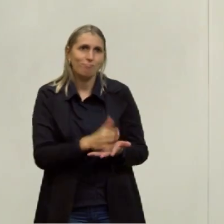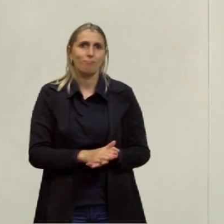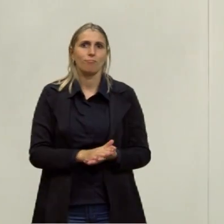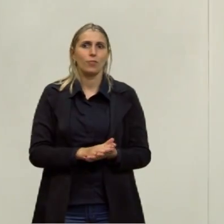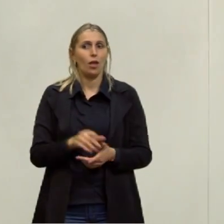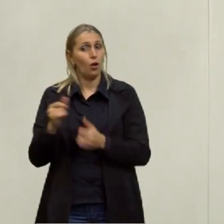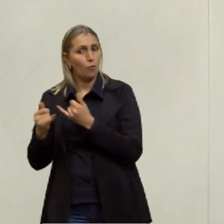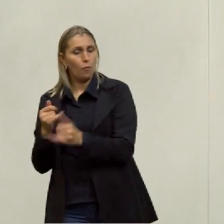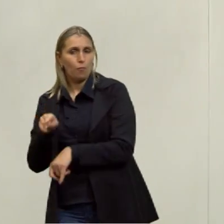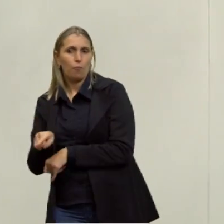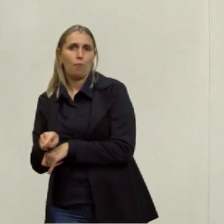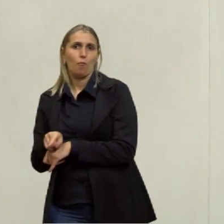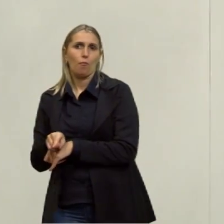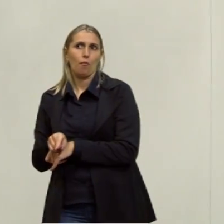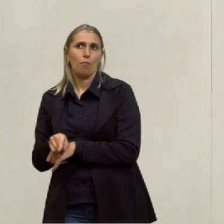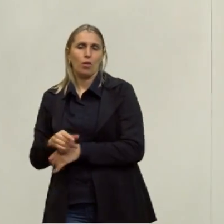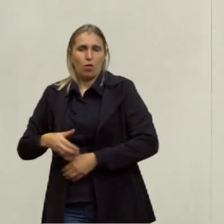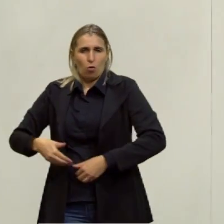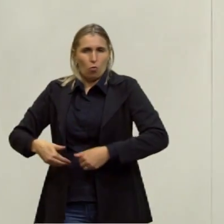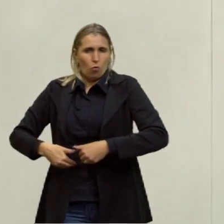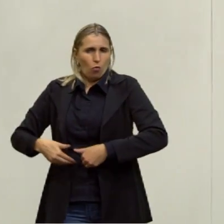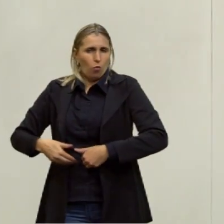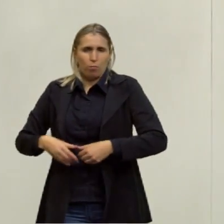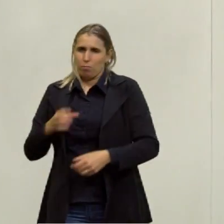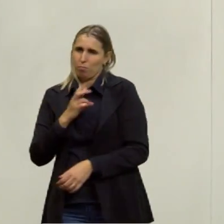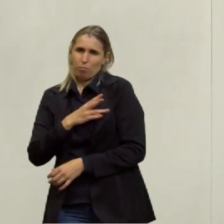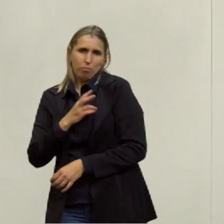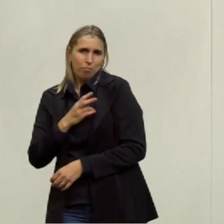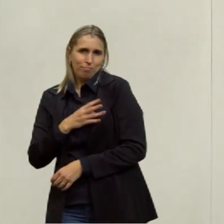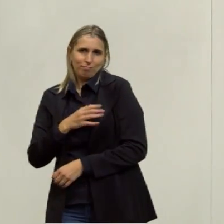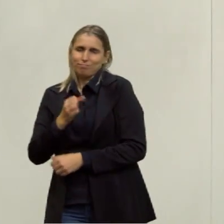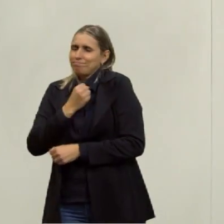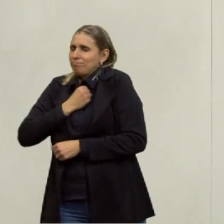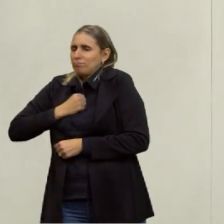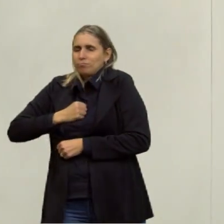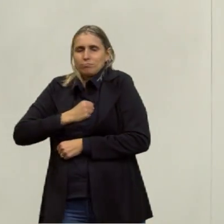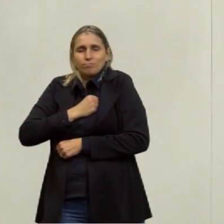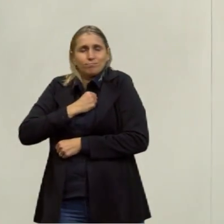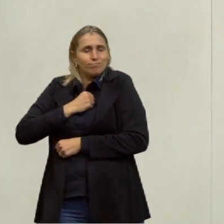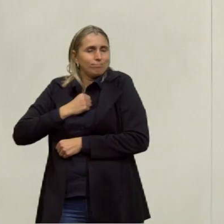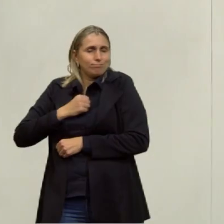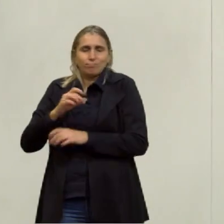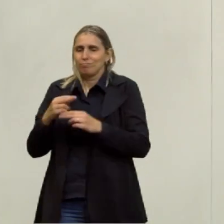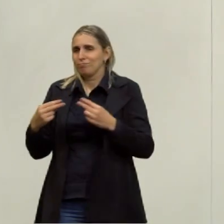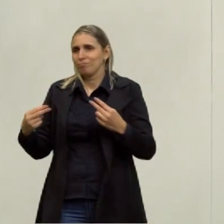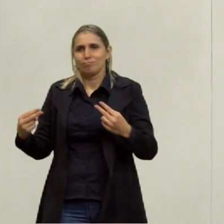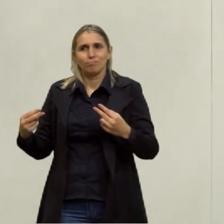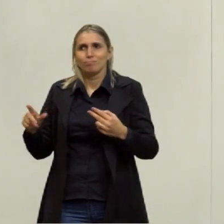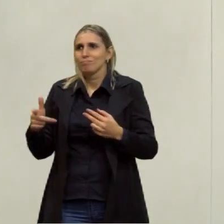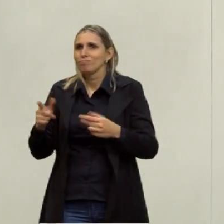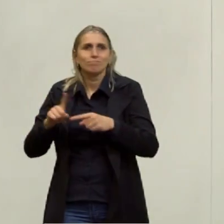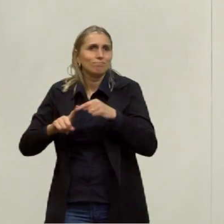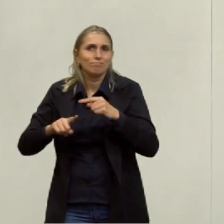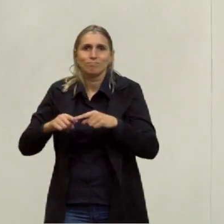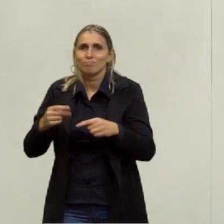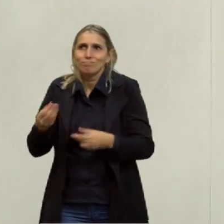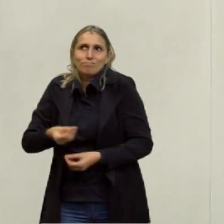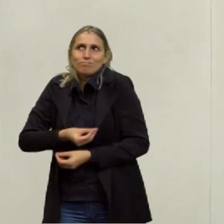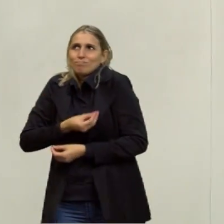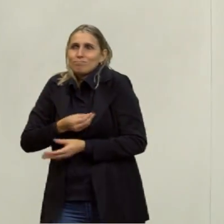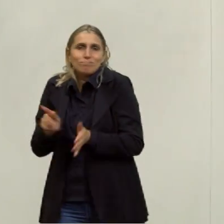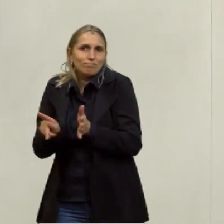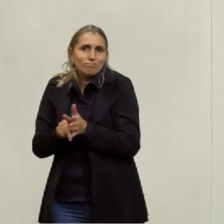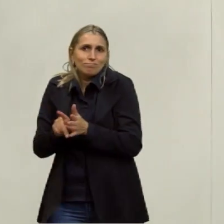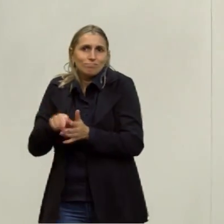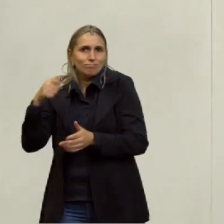agora por exemplo fome medo saudade são coisas que são e materiais elas não tem vida